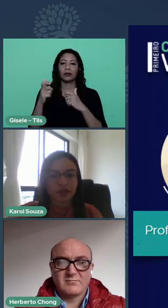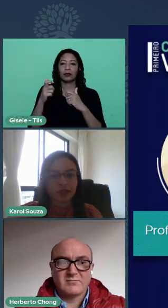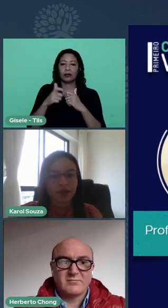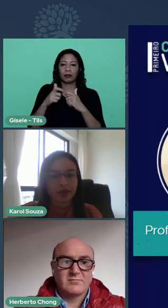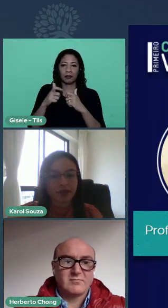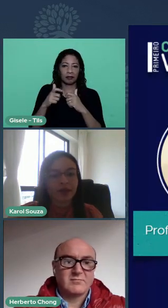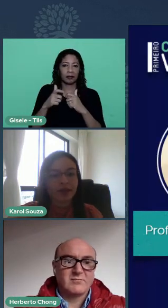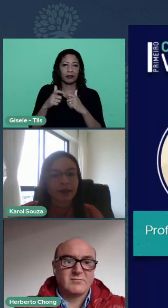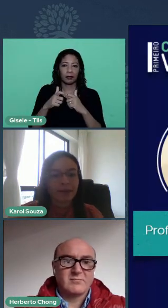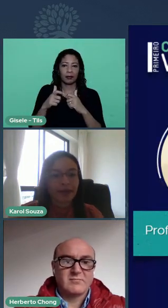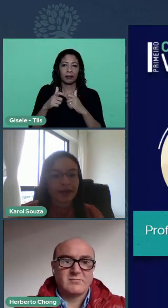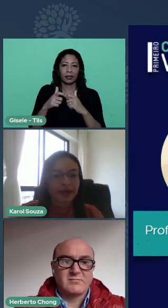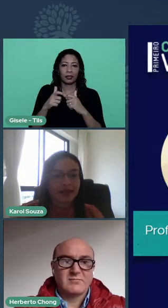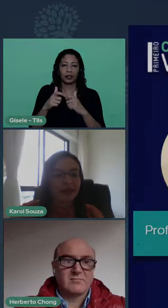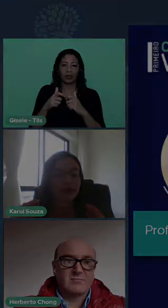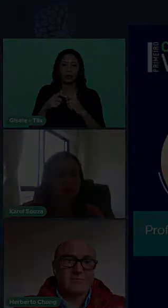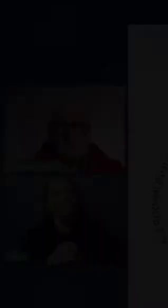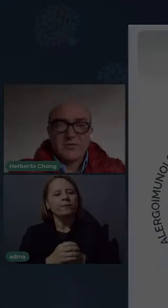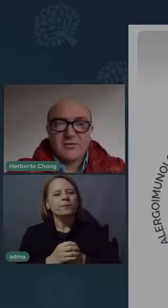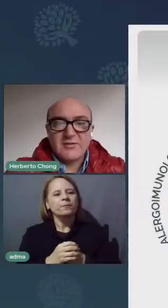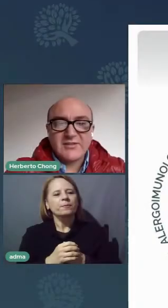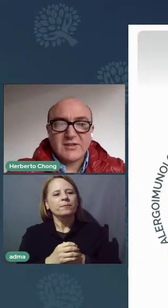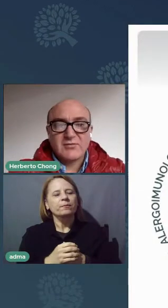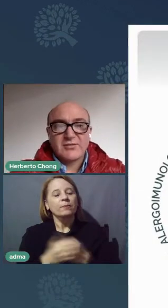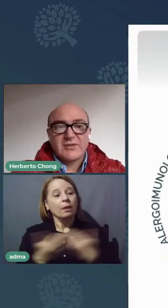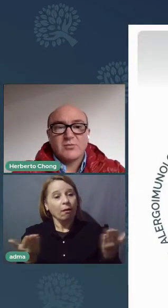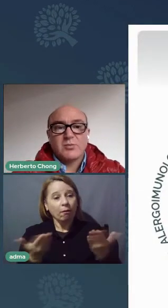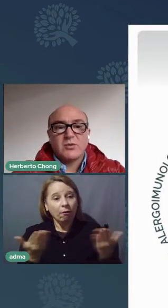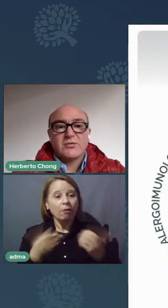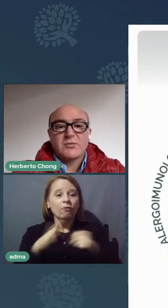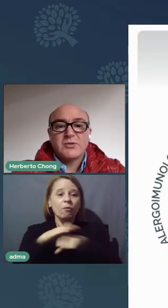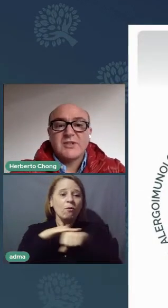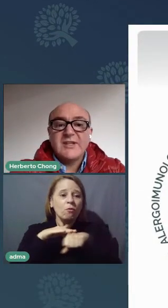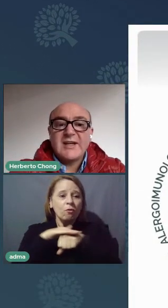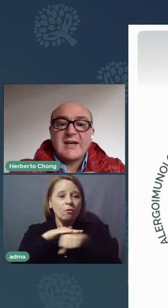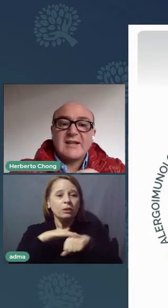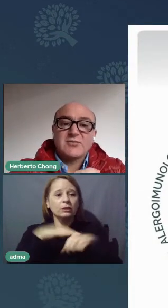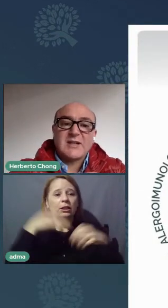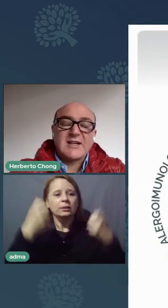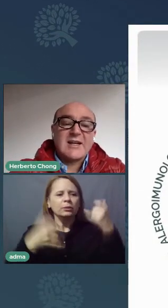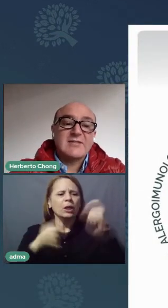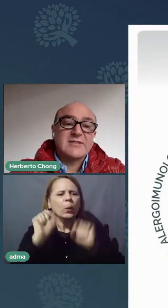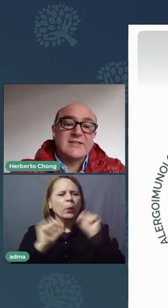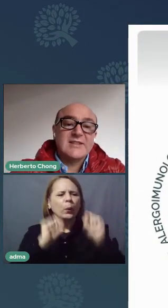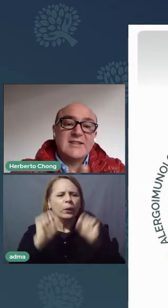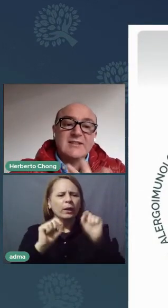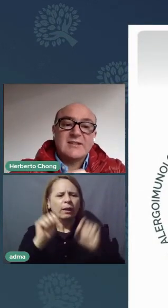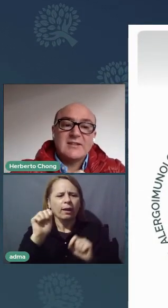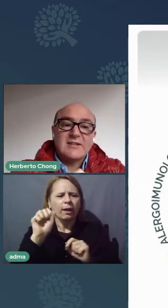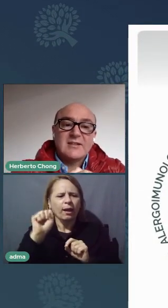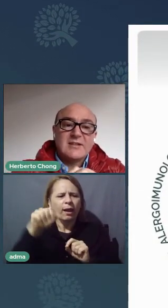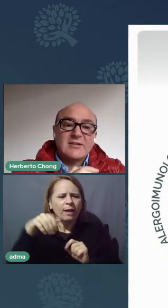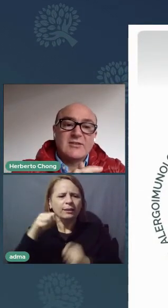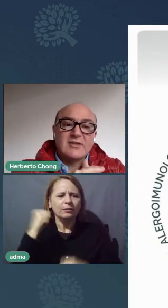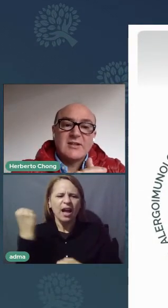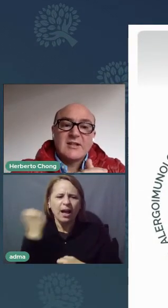de Clínicas da UFPR. Nós vamos conversar com vocês um pouco sobre o que é a asma grave, né?